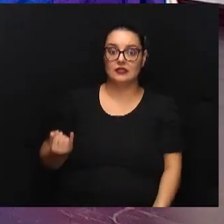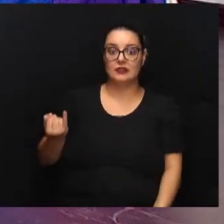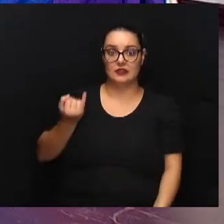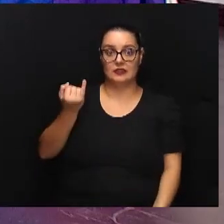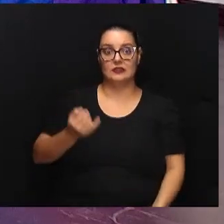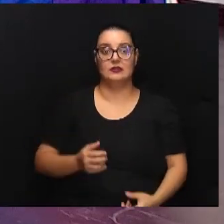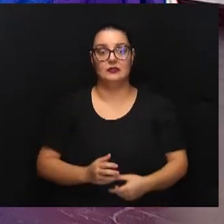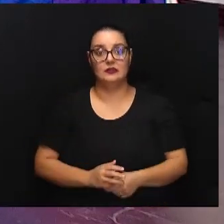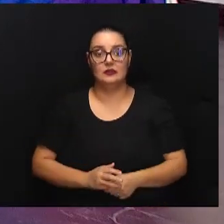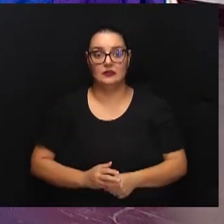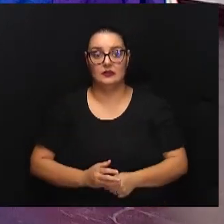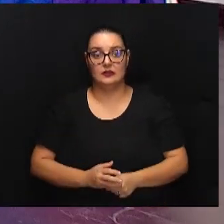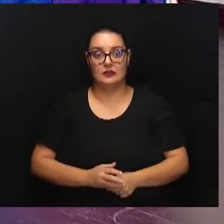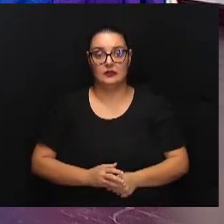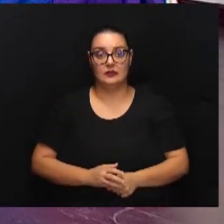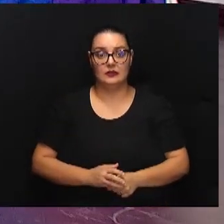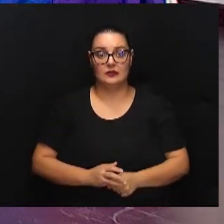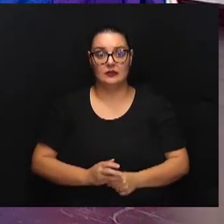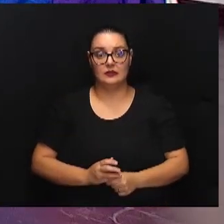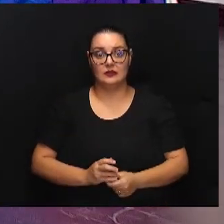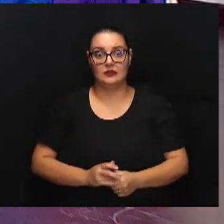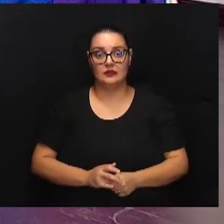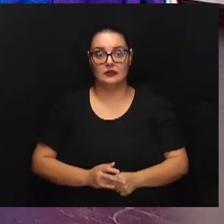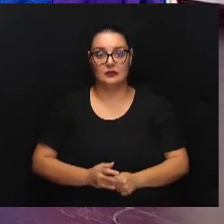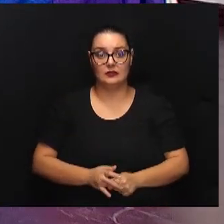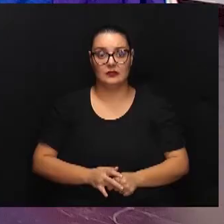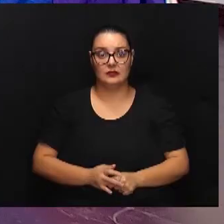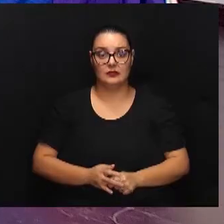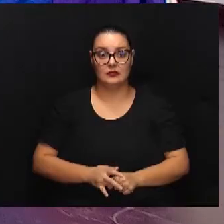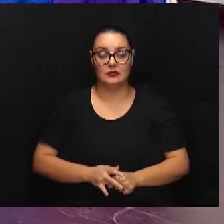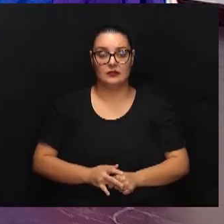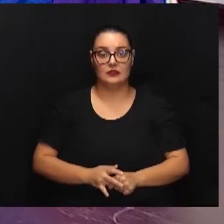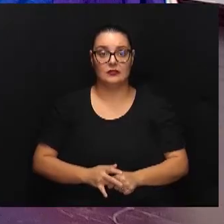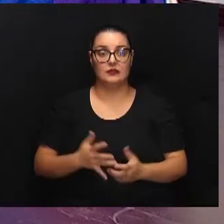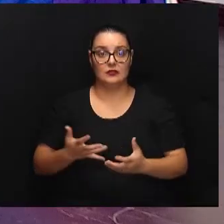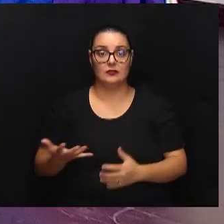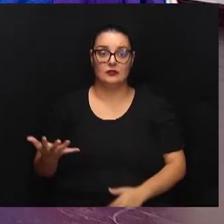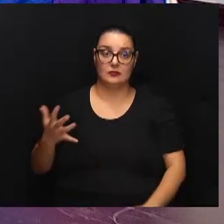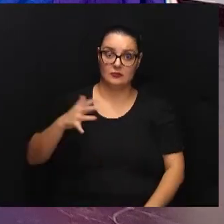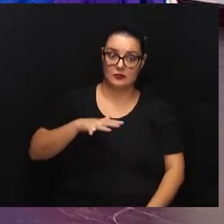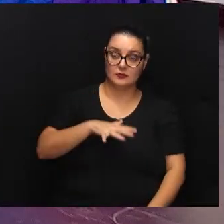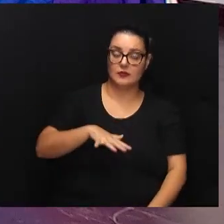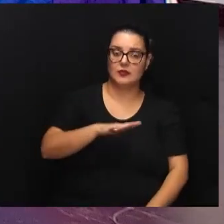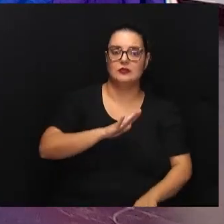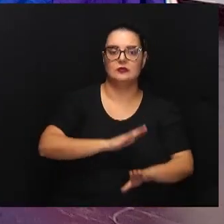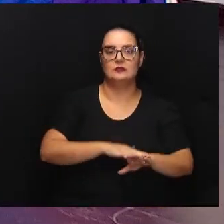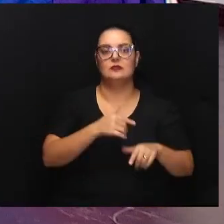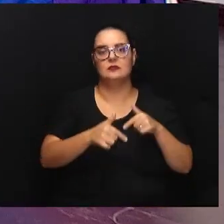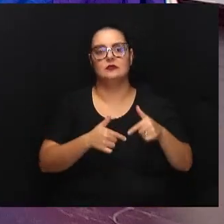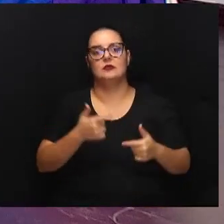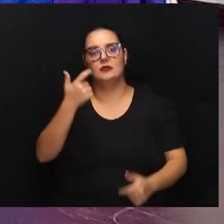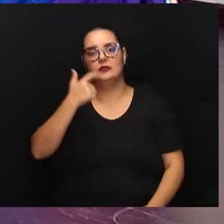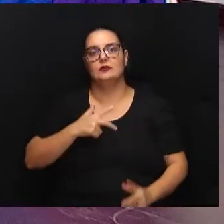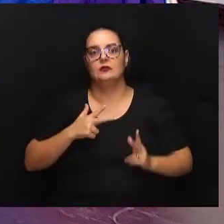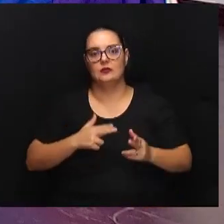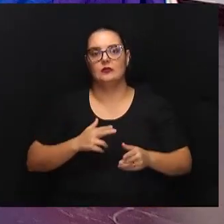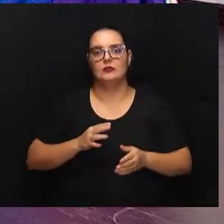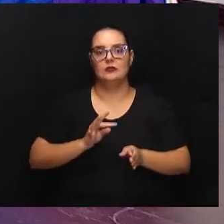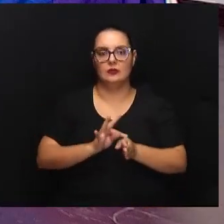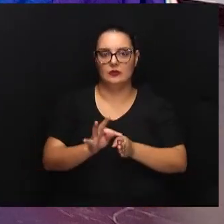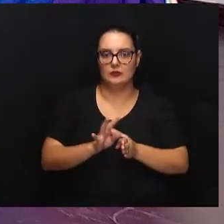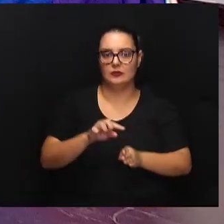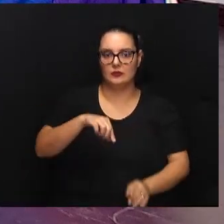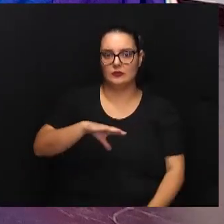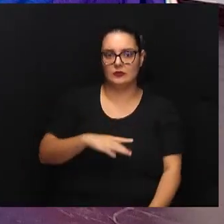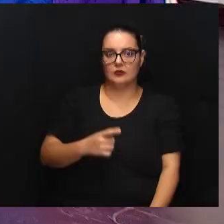quero trazer para o meu lado de atuação, né? Eu estou hoje como conselheira tutelar aqui no município de Campinas.